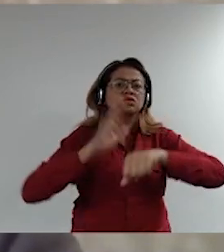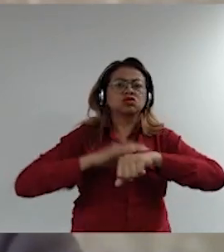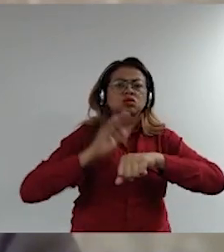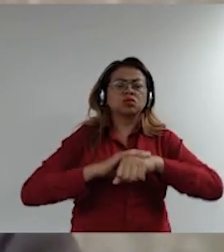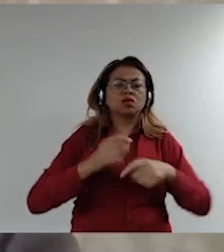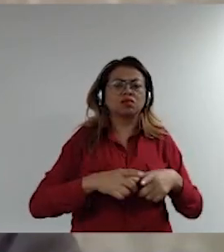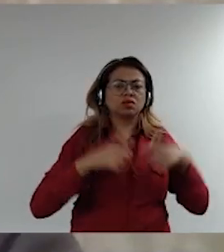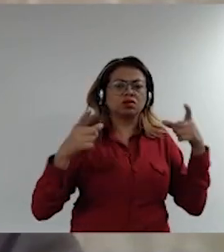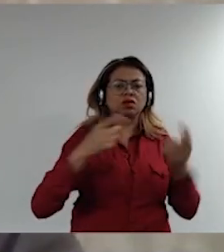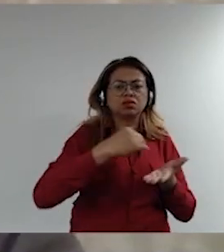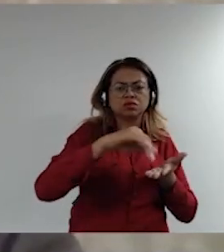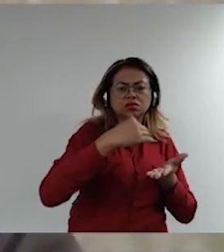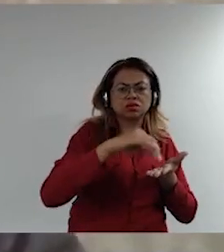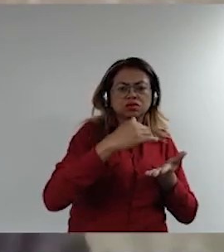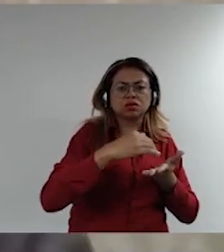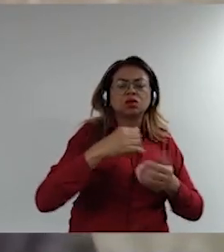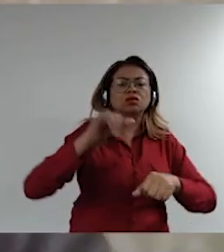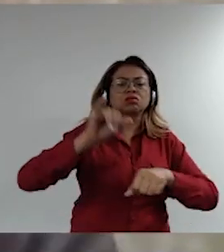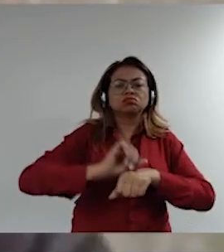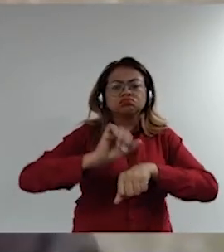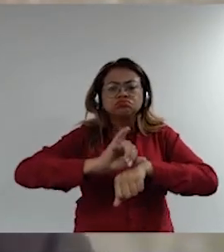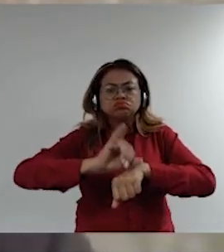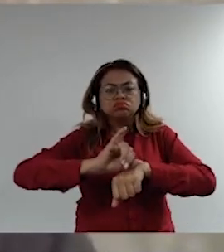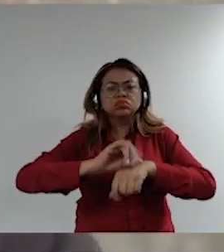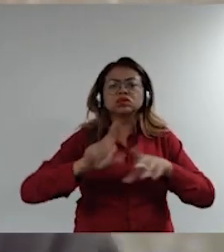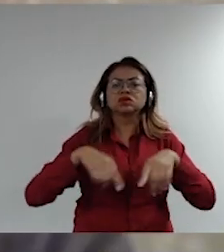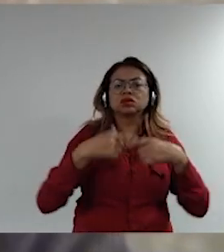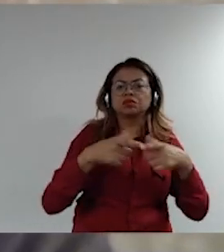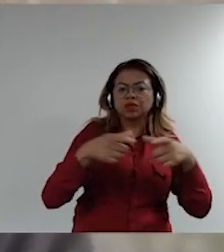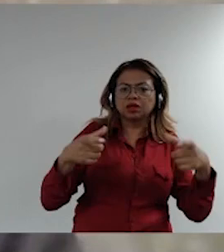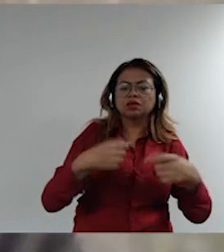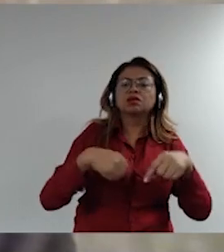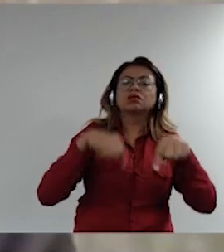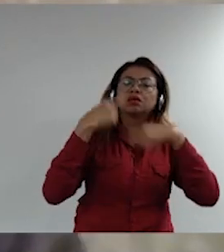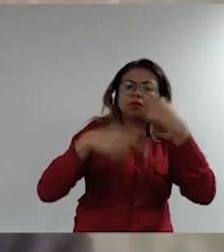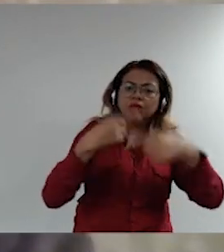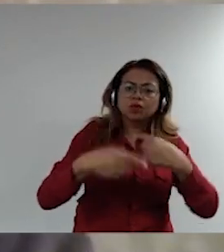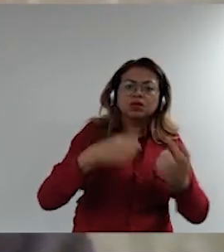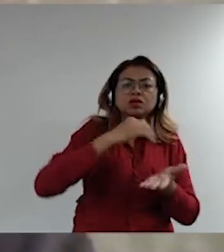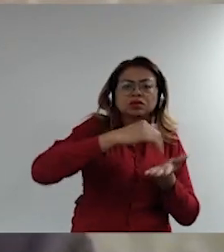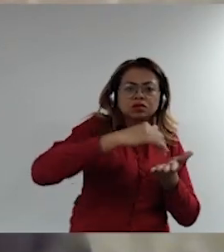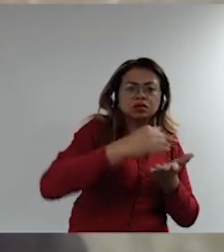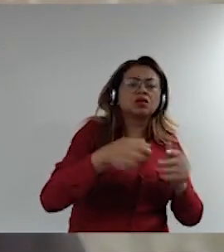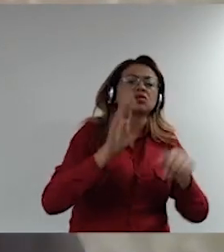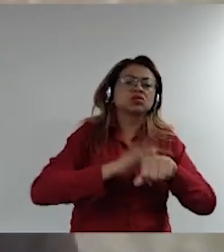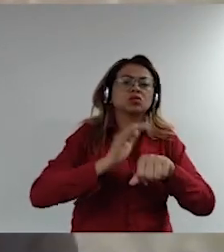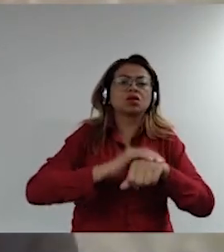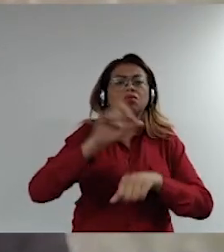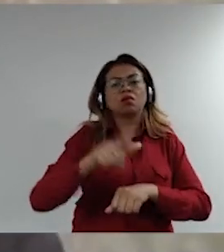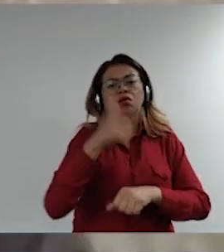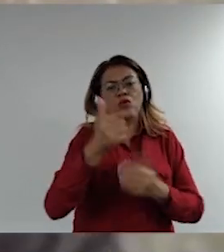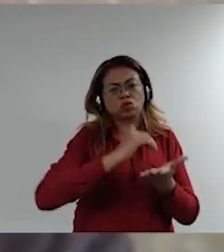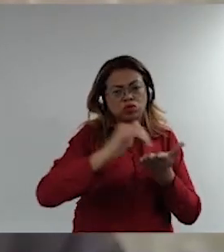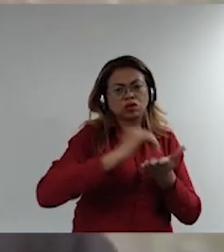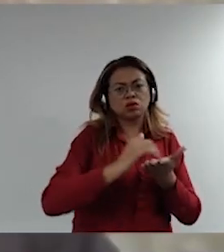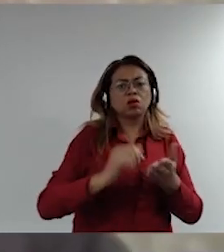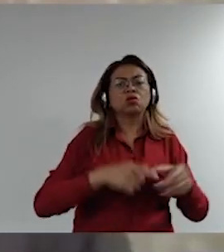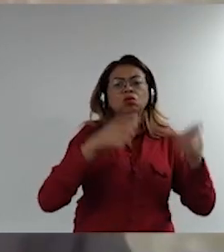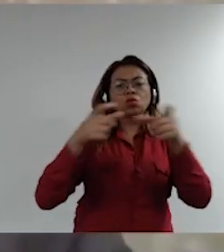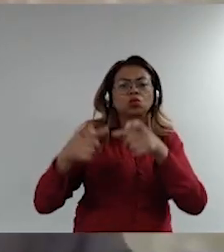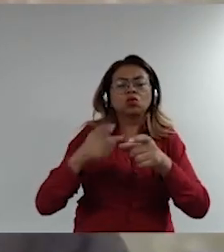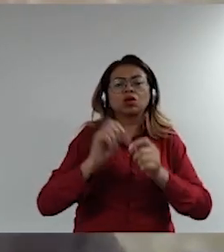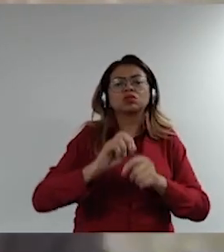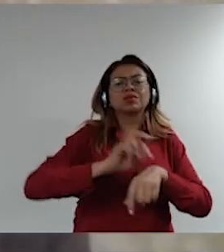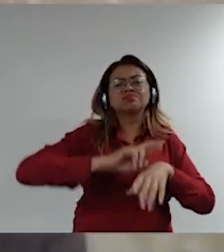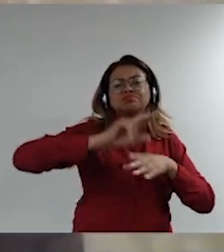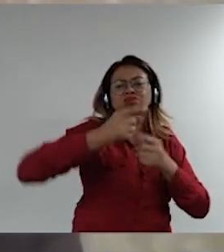escritórios nas grandes capitais. Esses escritórios, eles contratavam outros escritórios nas regiões mais remotas,